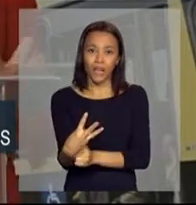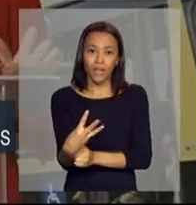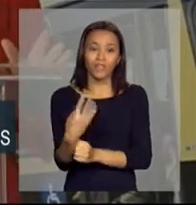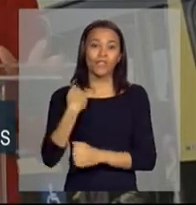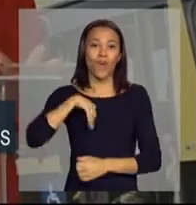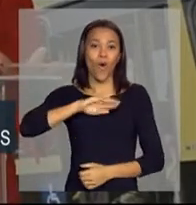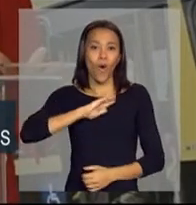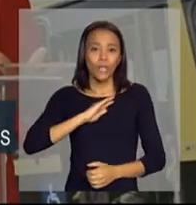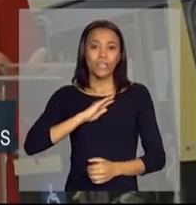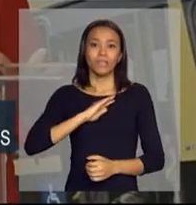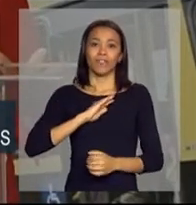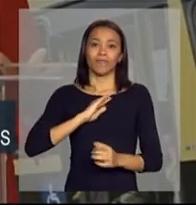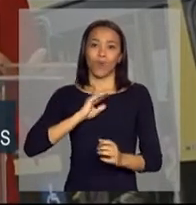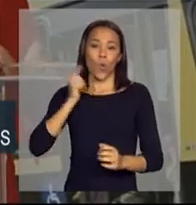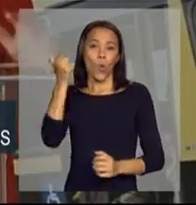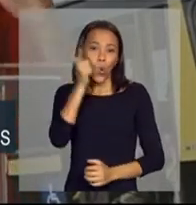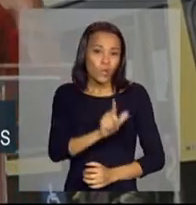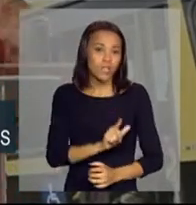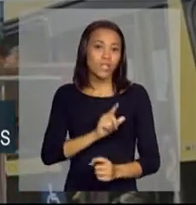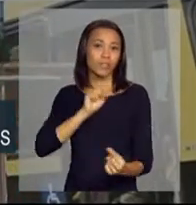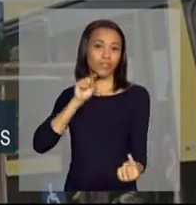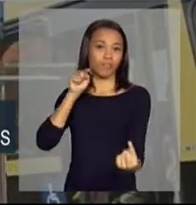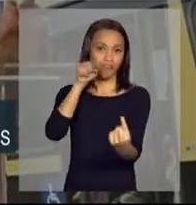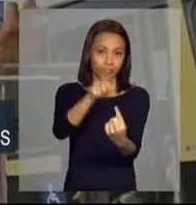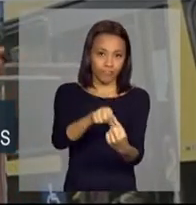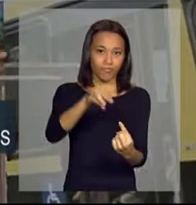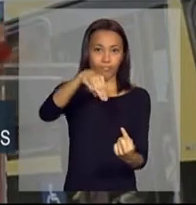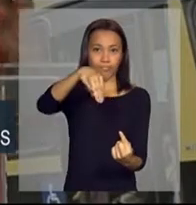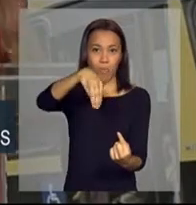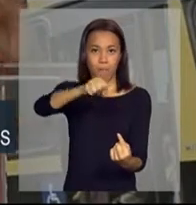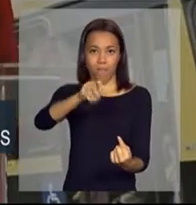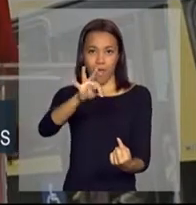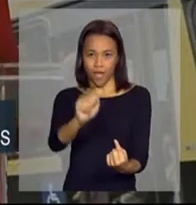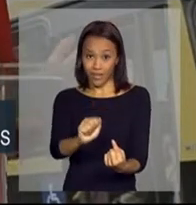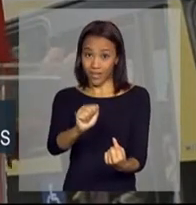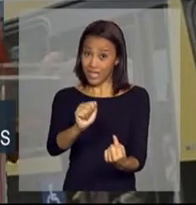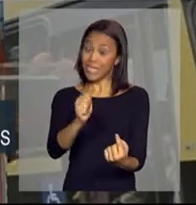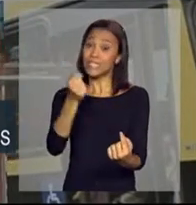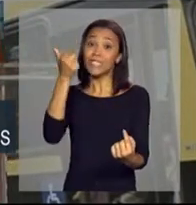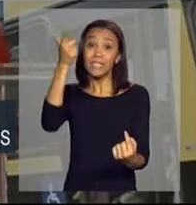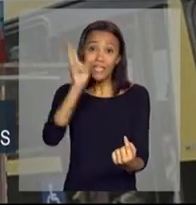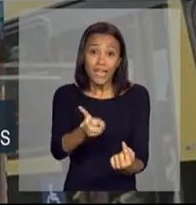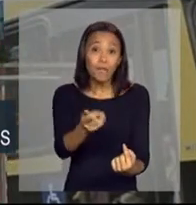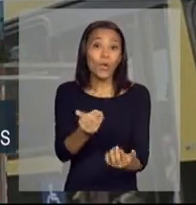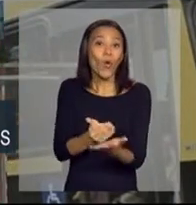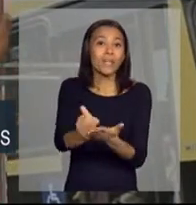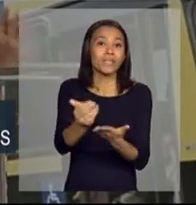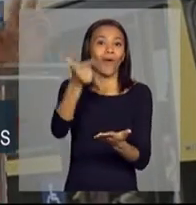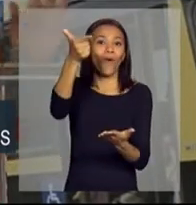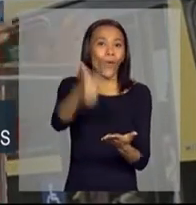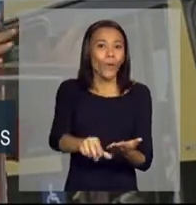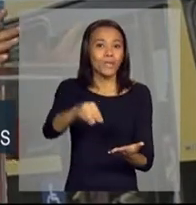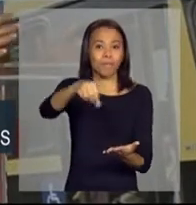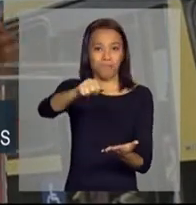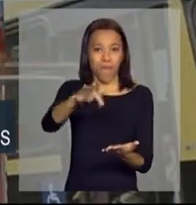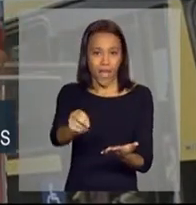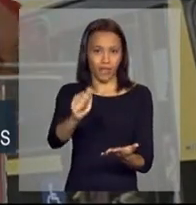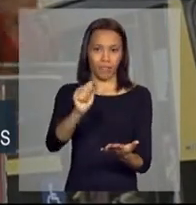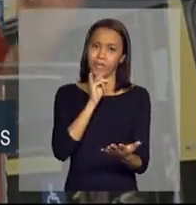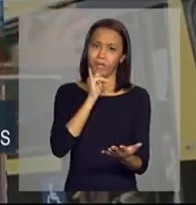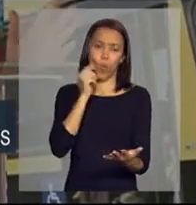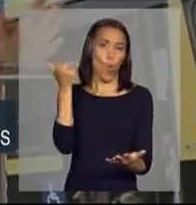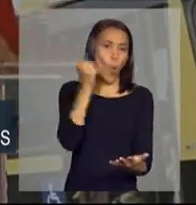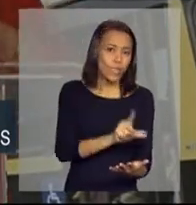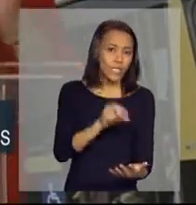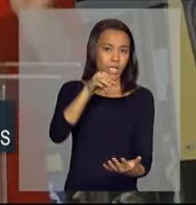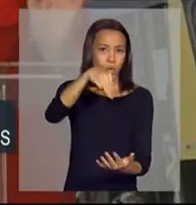cumprimos uma meta. E cumprir uma meta é sempre começar outra. nunca cumpri uma meta,